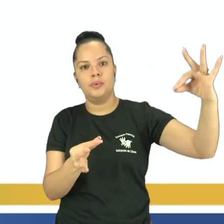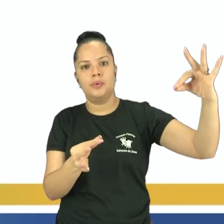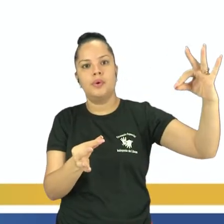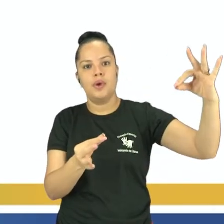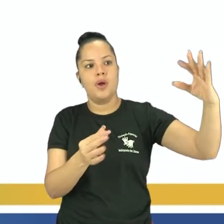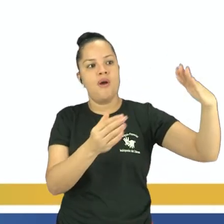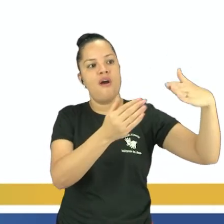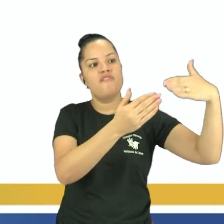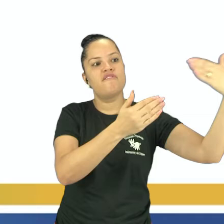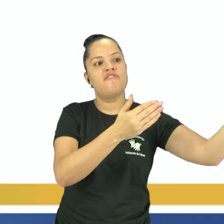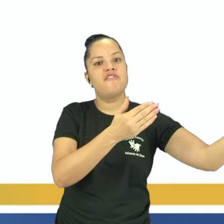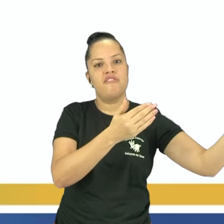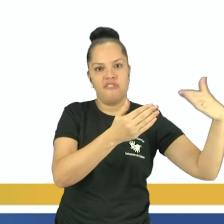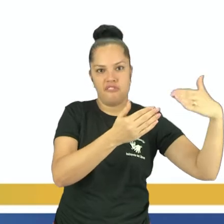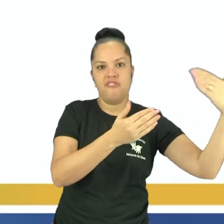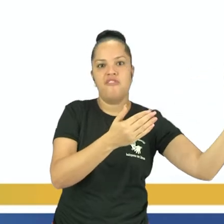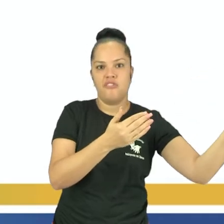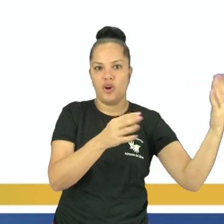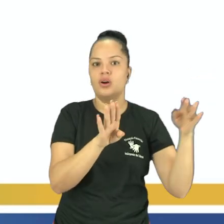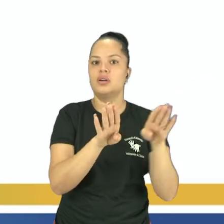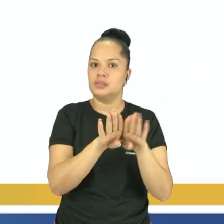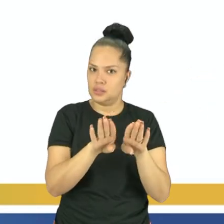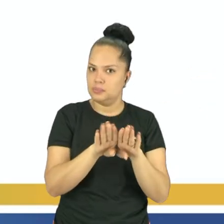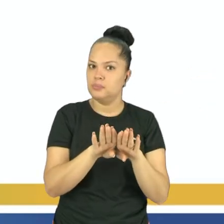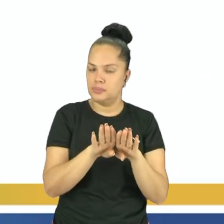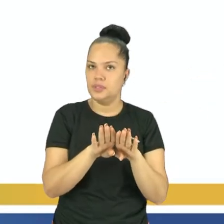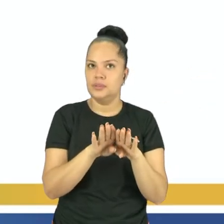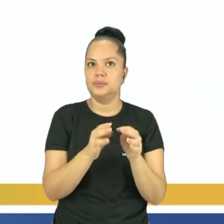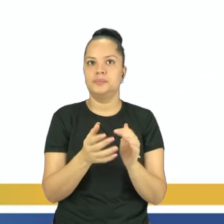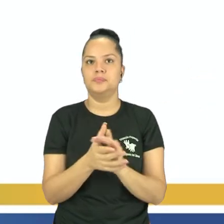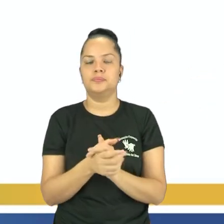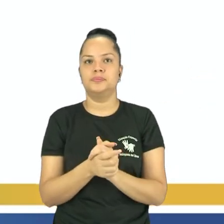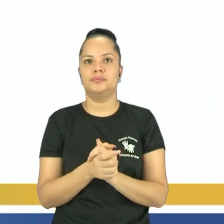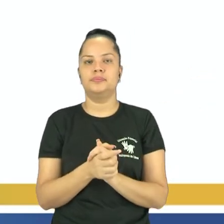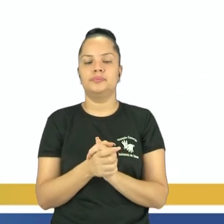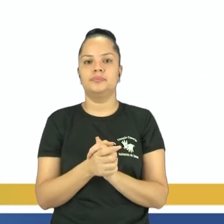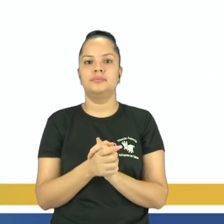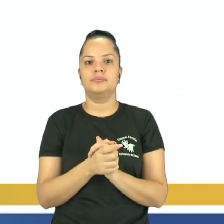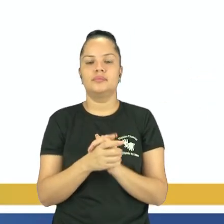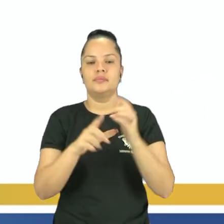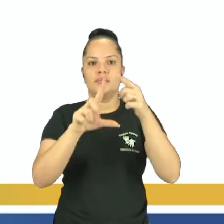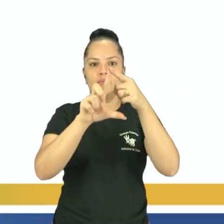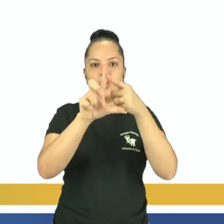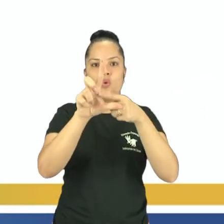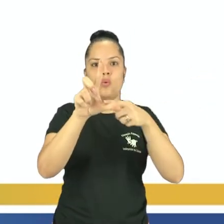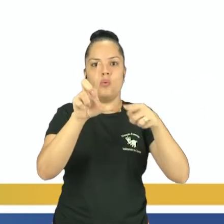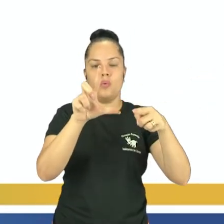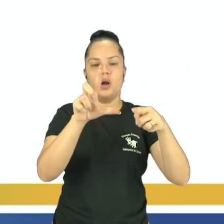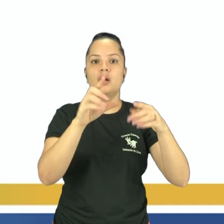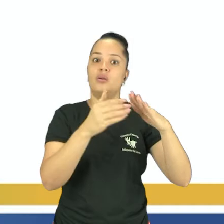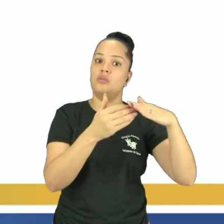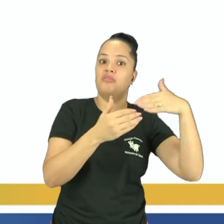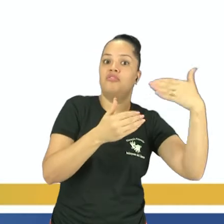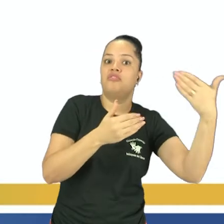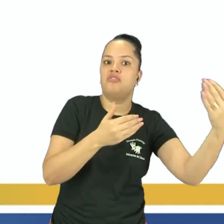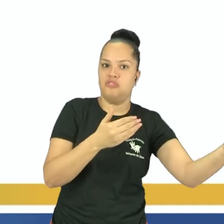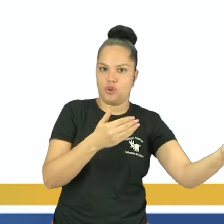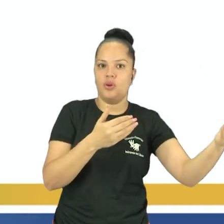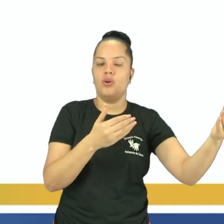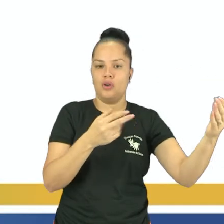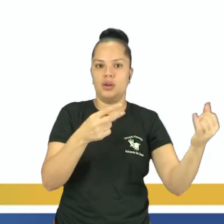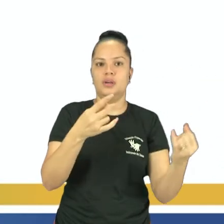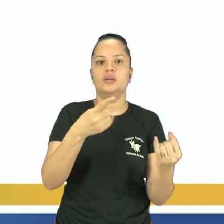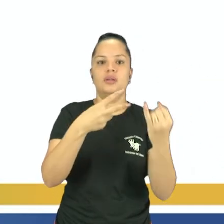desse prolongamento, a partir desse prolongamento aí com um dos lados do polígono, um ângulo externo ao polígono, ou seja, fora